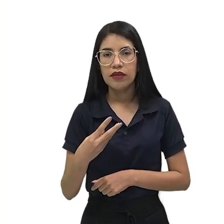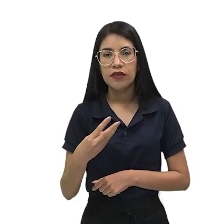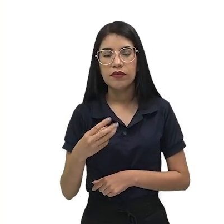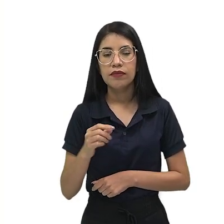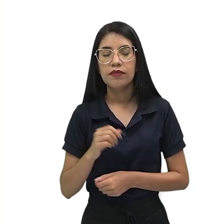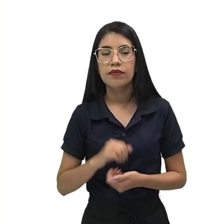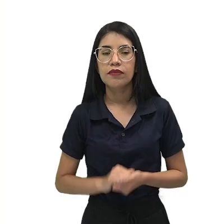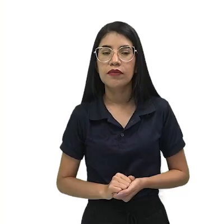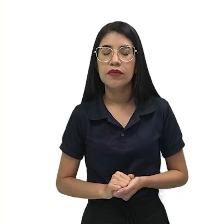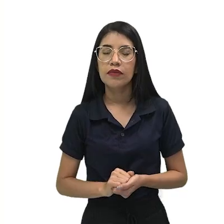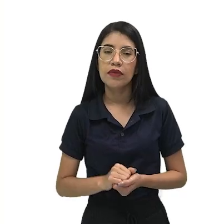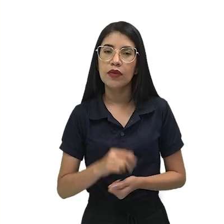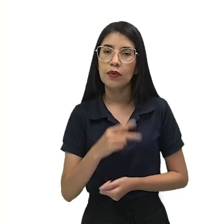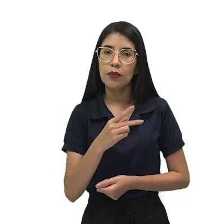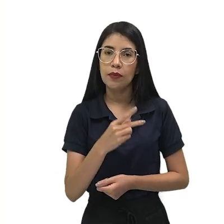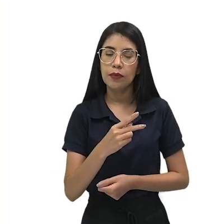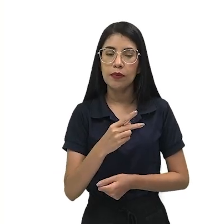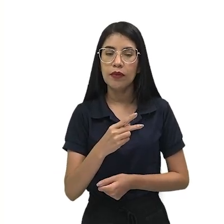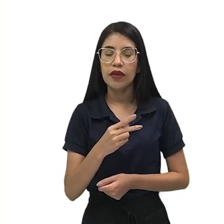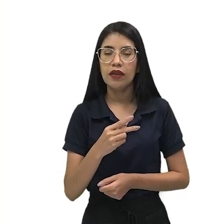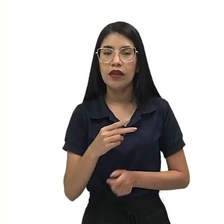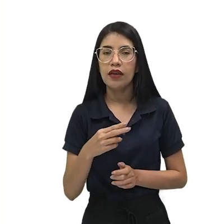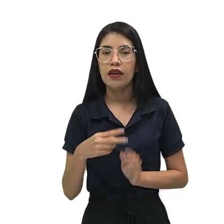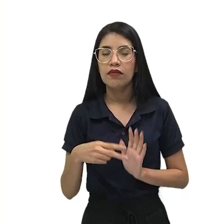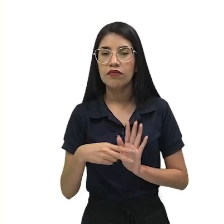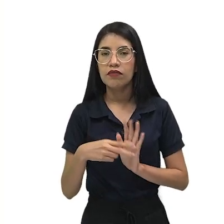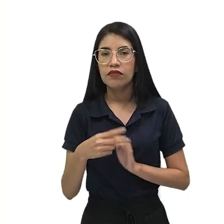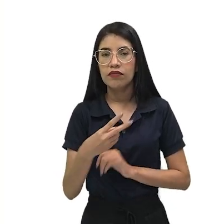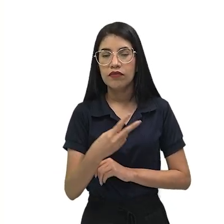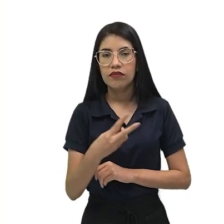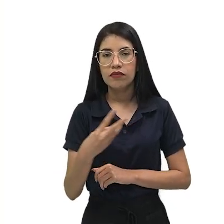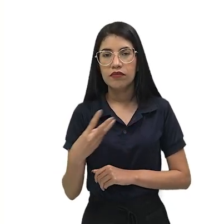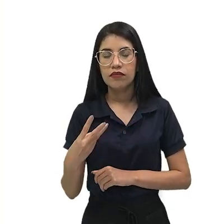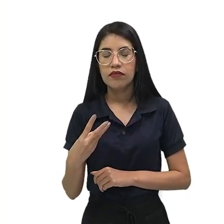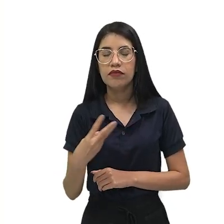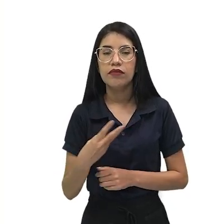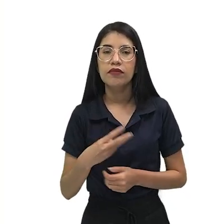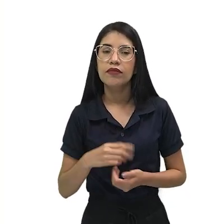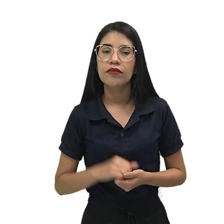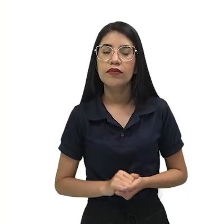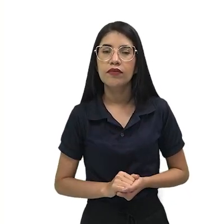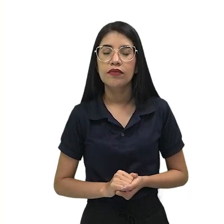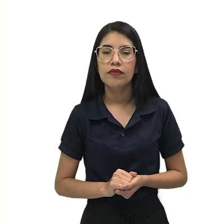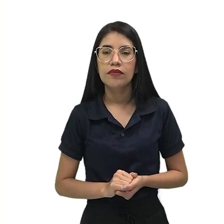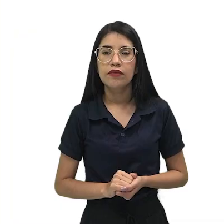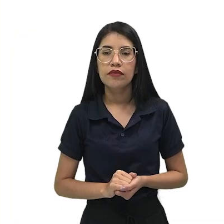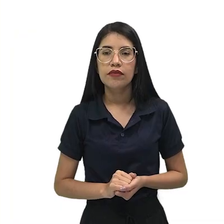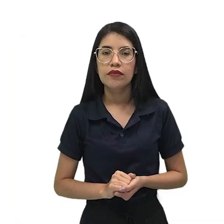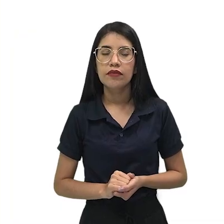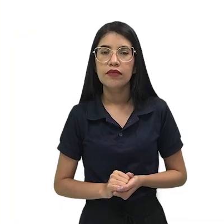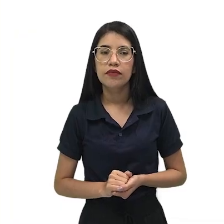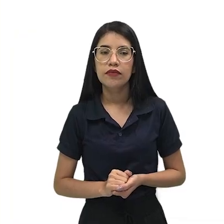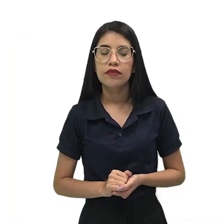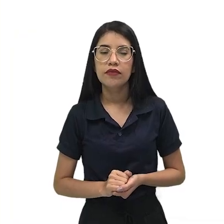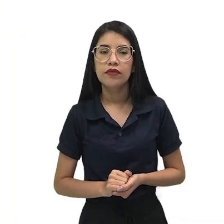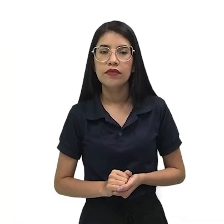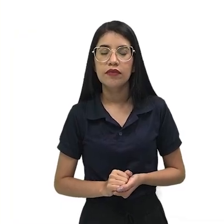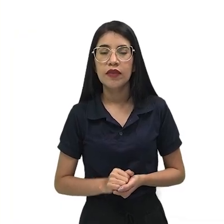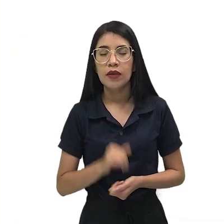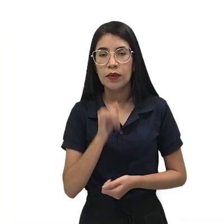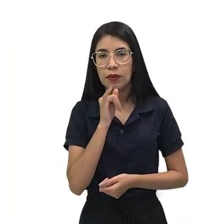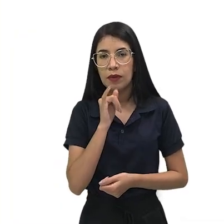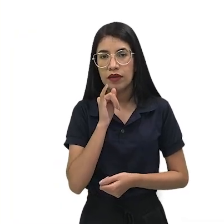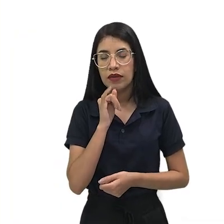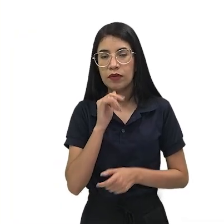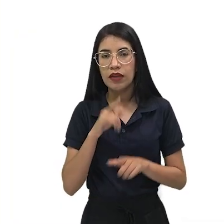é somente 23. Basta colocar só os caras que estão se repetindo. Então, nesse caso, se